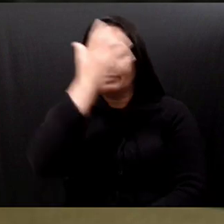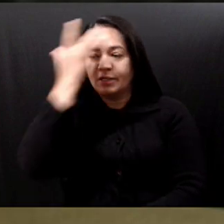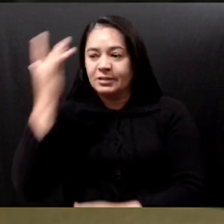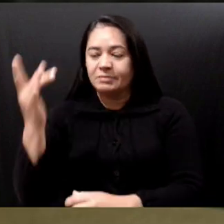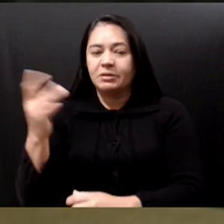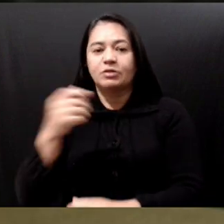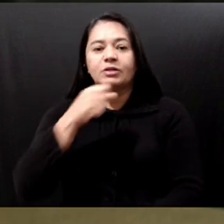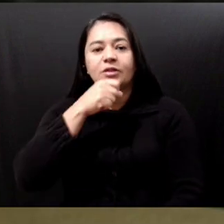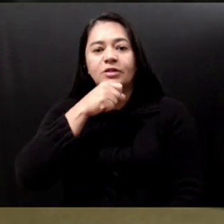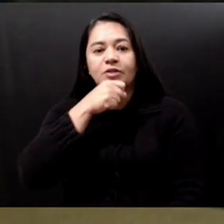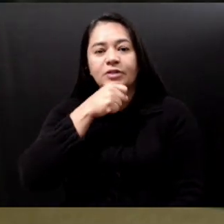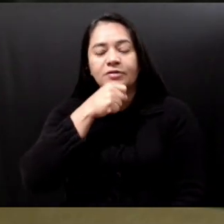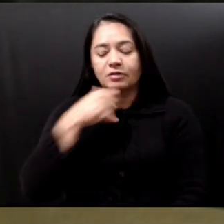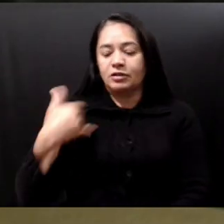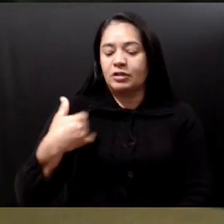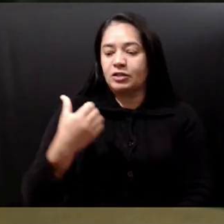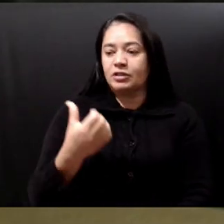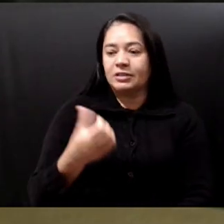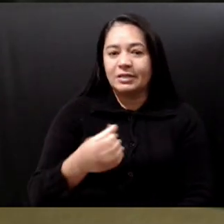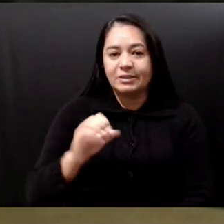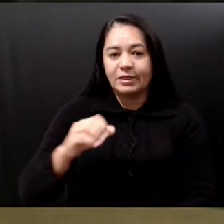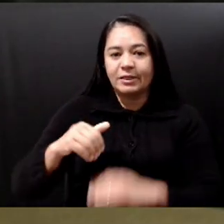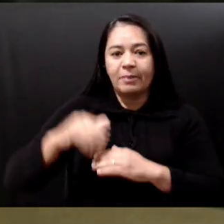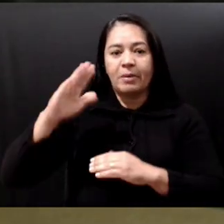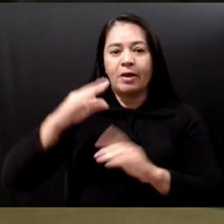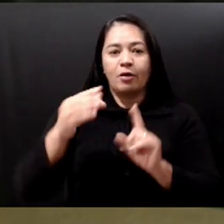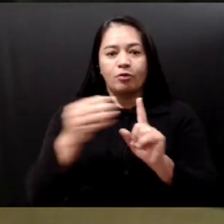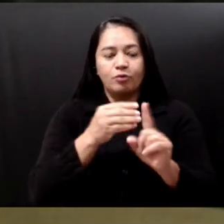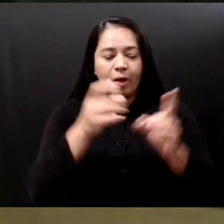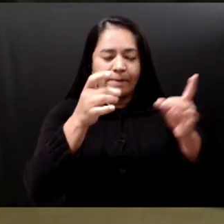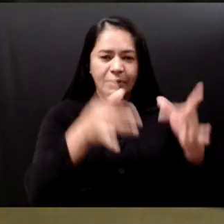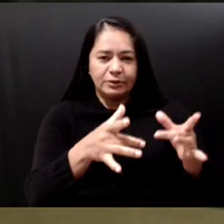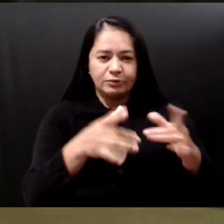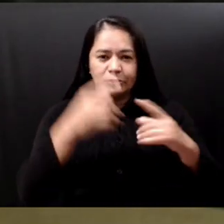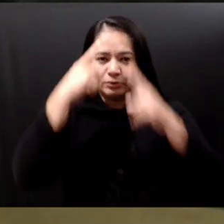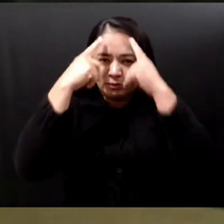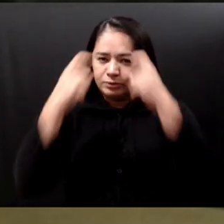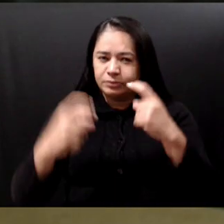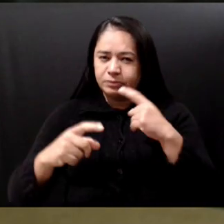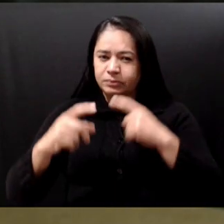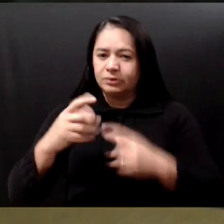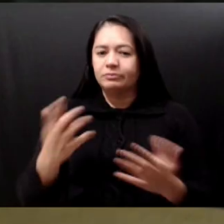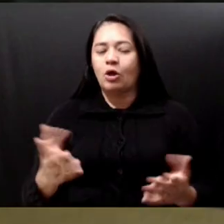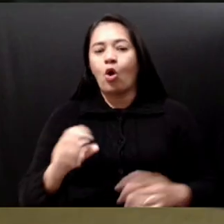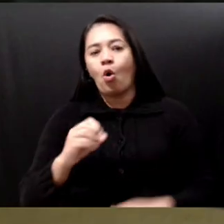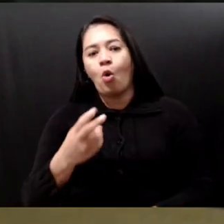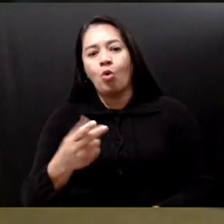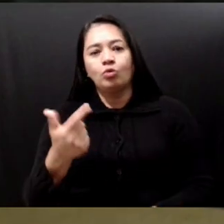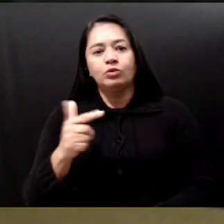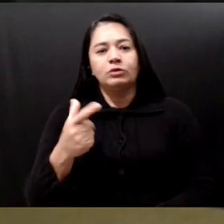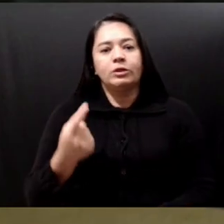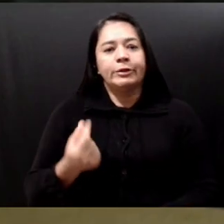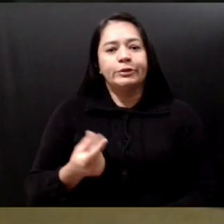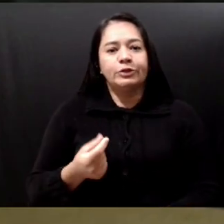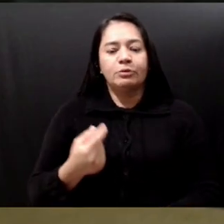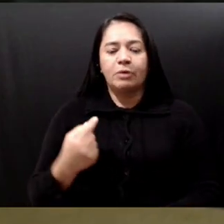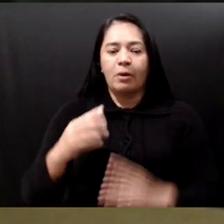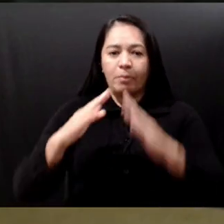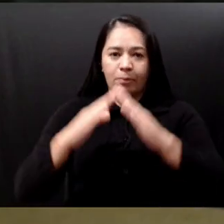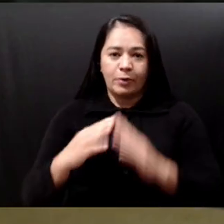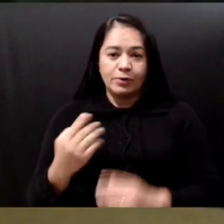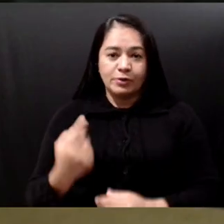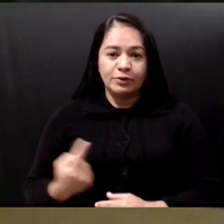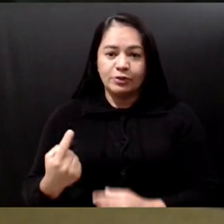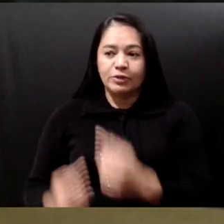de abandono, violência, rompimento de vínculos ou sem condições de se manterem sozinhas. Cada casa terá